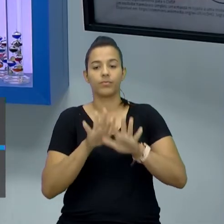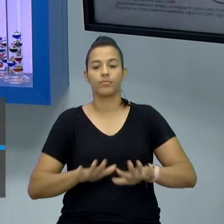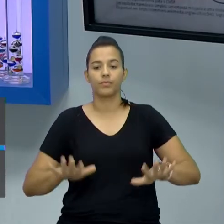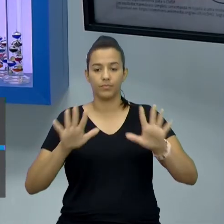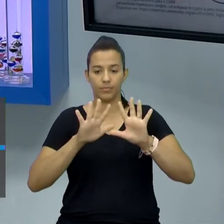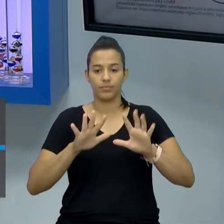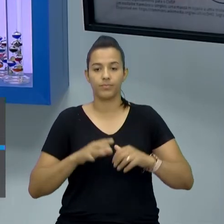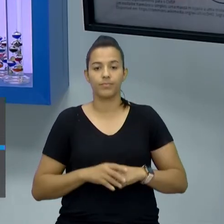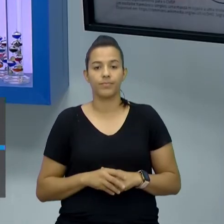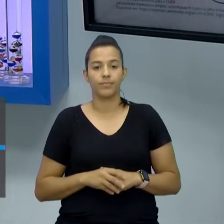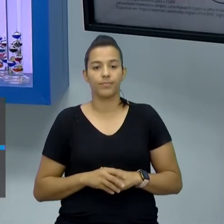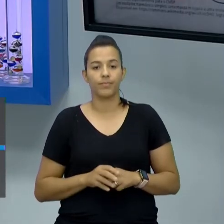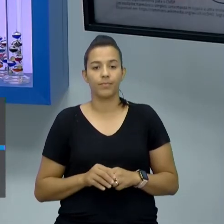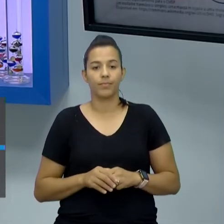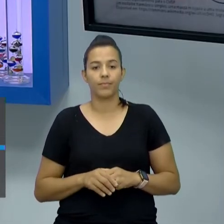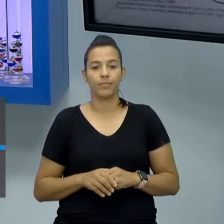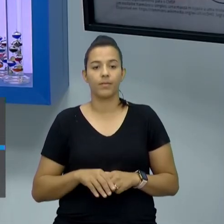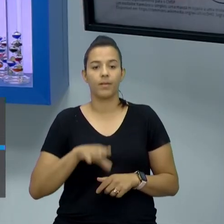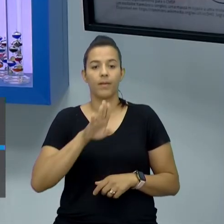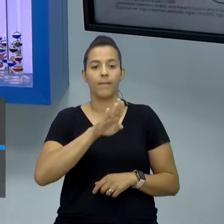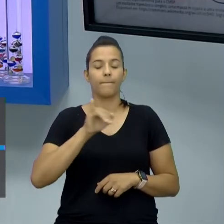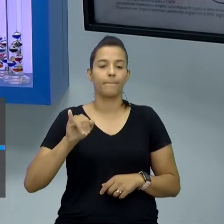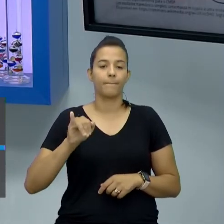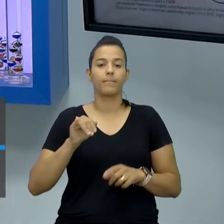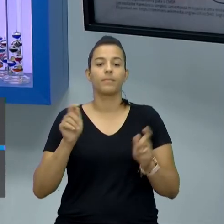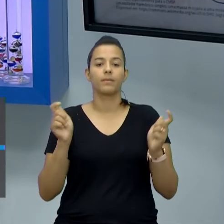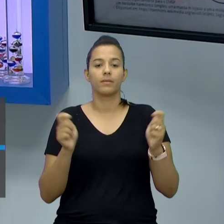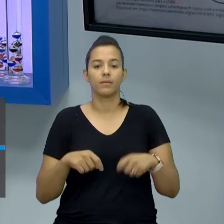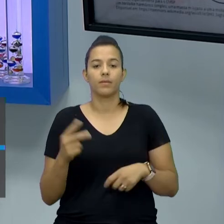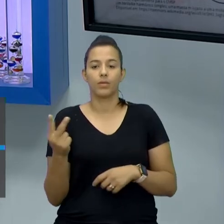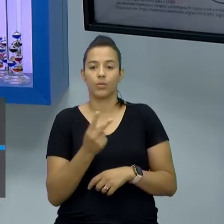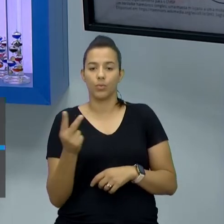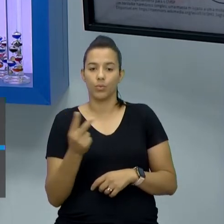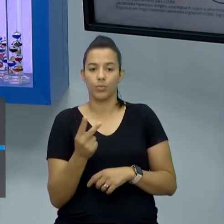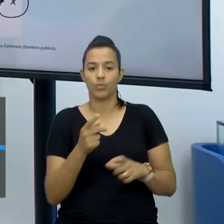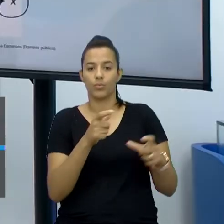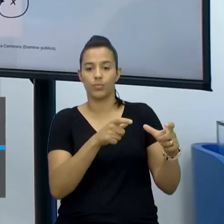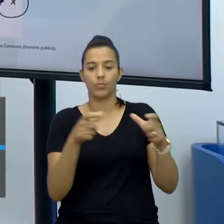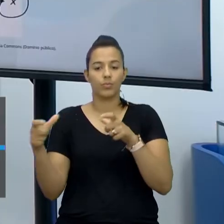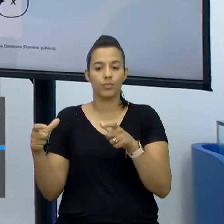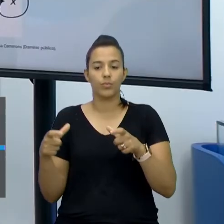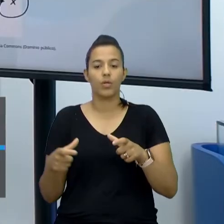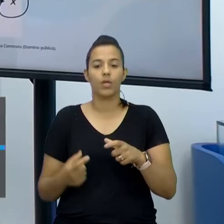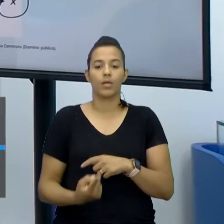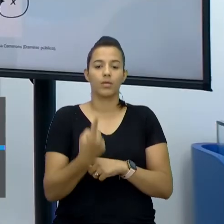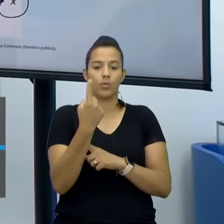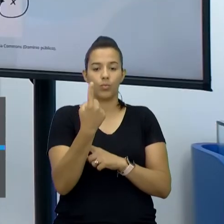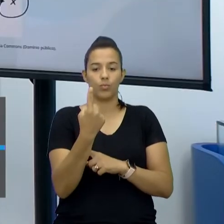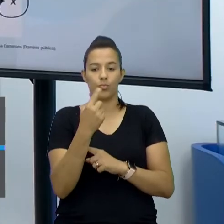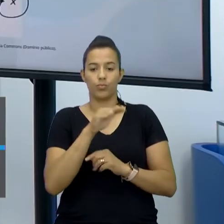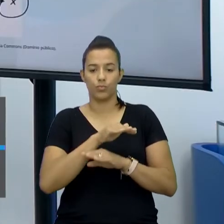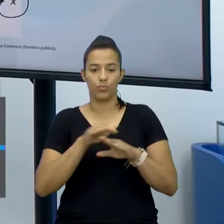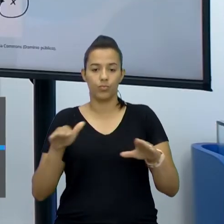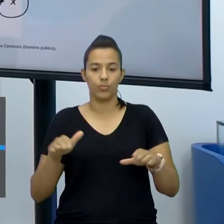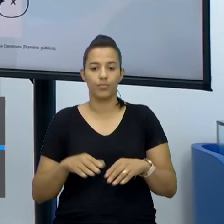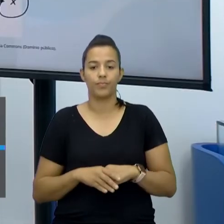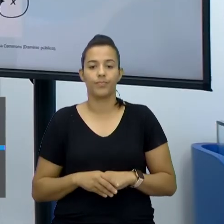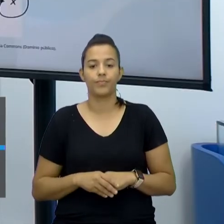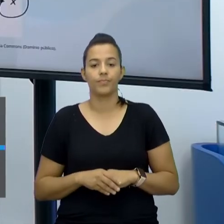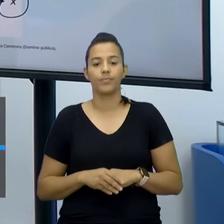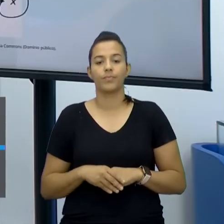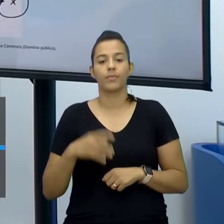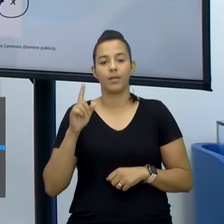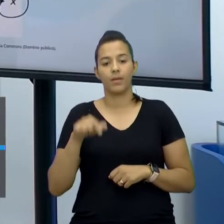Unidimensional. Giba, um movimento bidimensional em duas dimensões, né? Aqui eu tô falando de um movimento unidimensional. Aí quer saber o